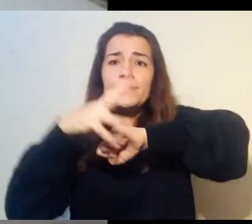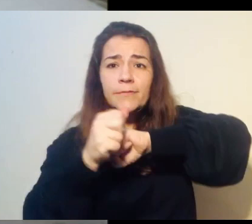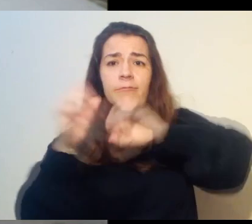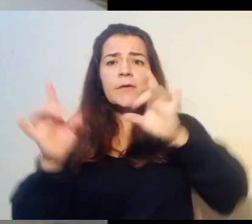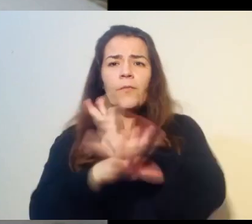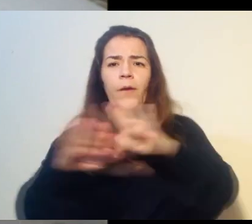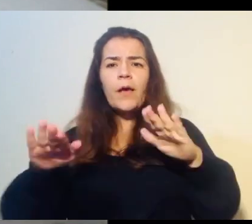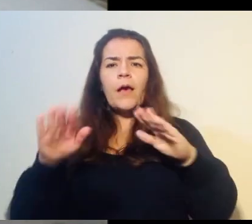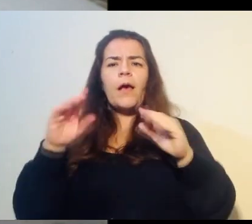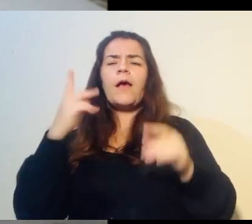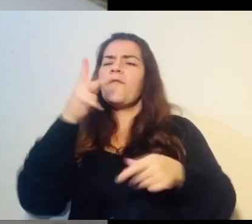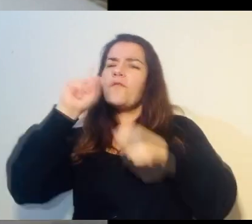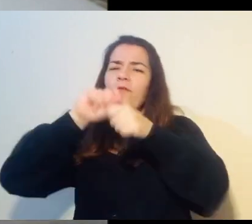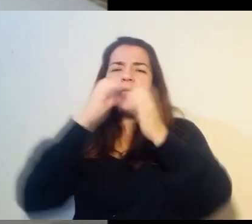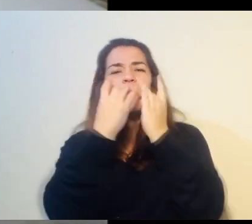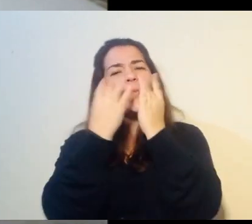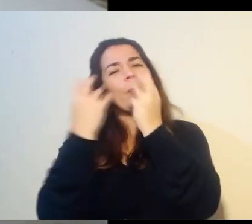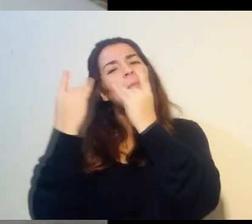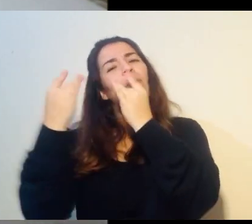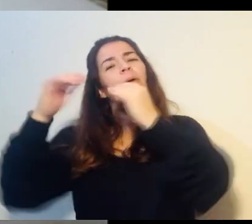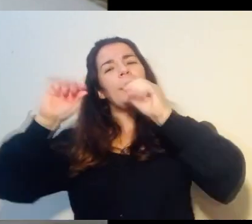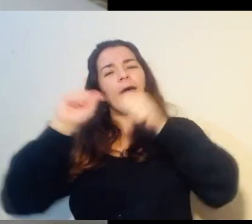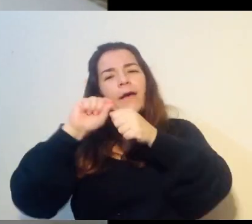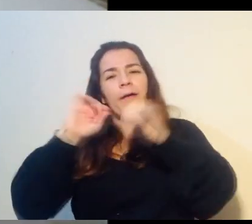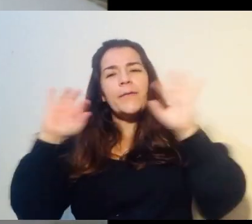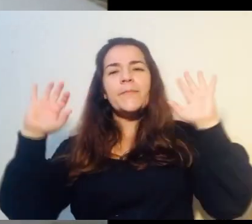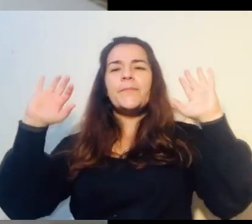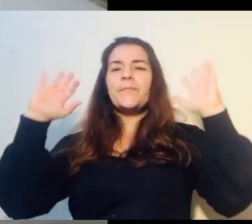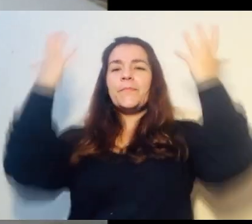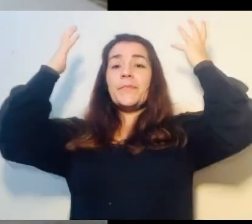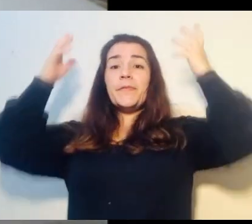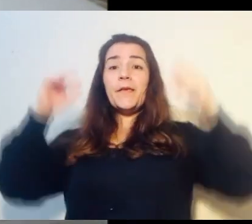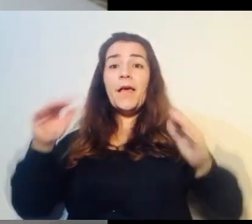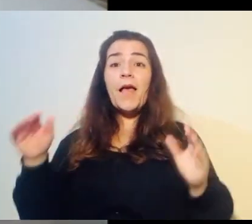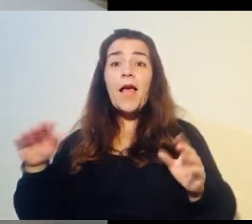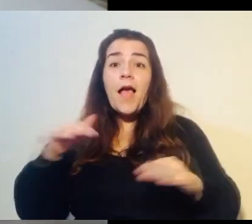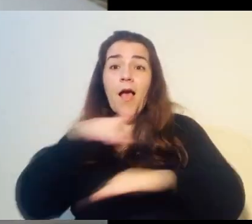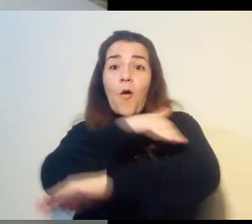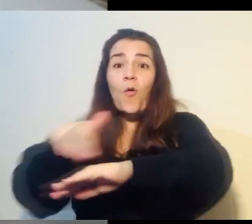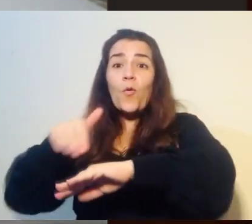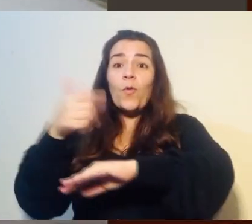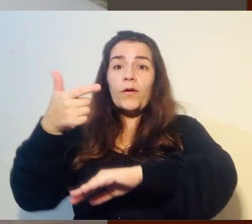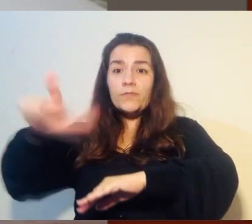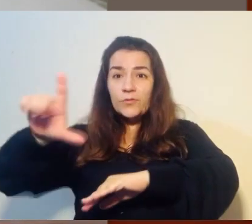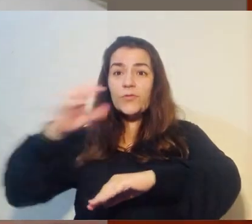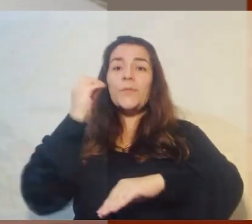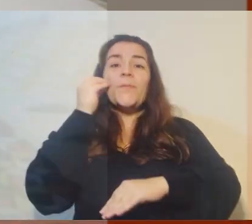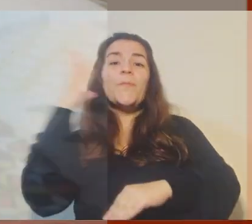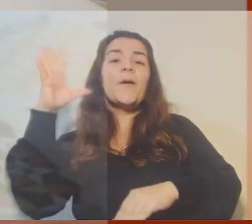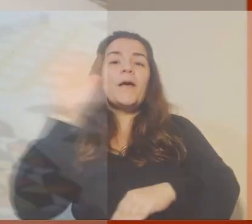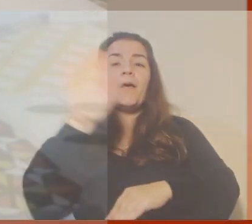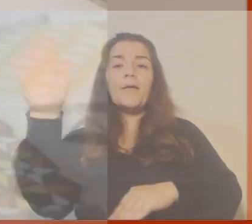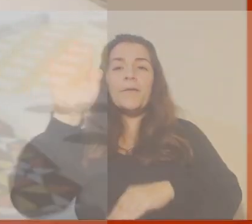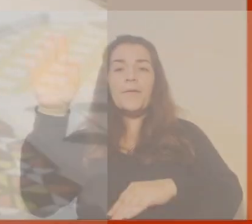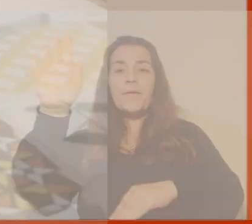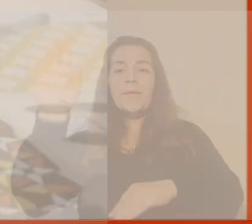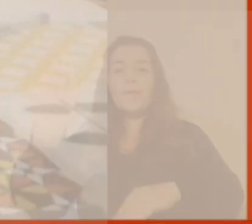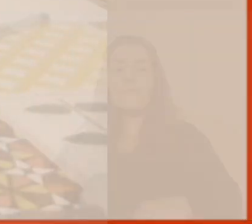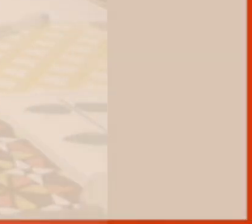rápido possível para a gente poder tocar os pifes, as nossas bandas na rua de novo. Beijão, gente!